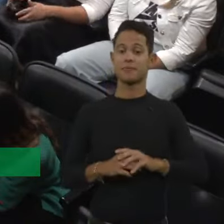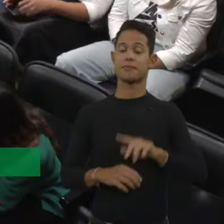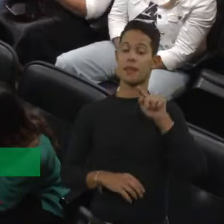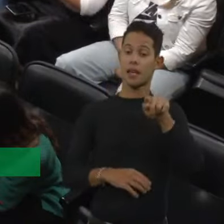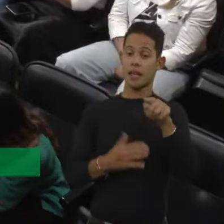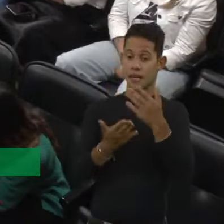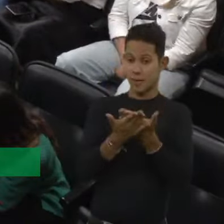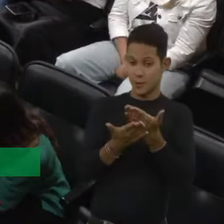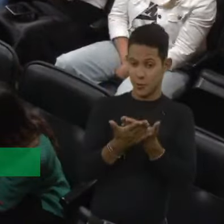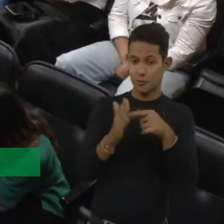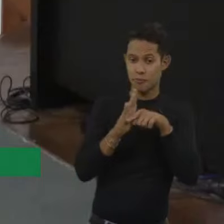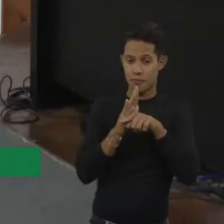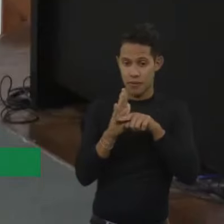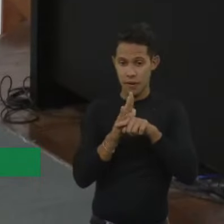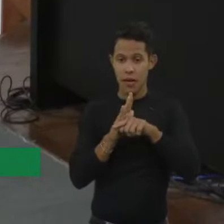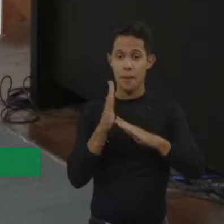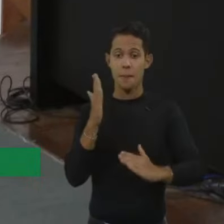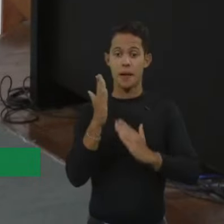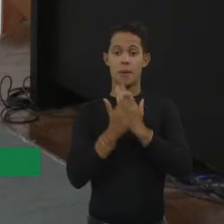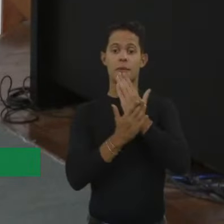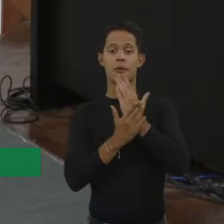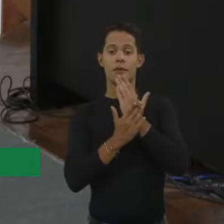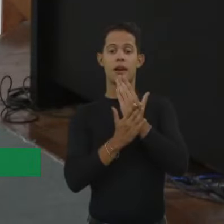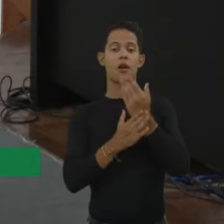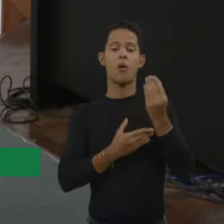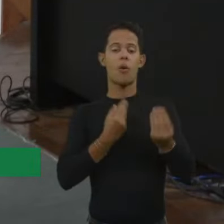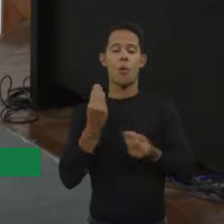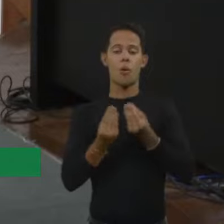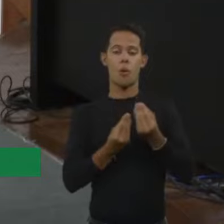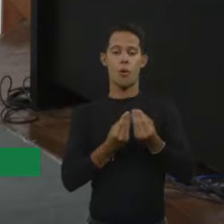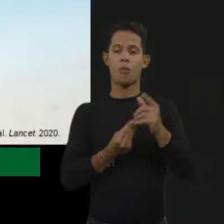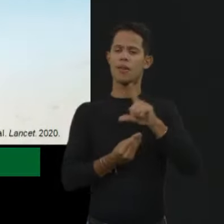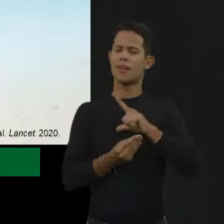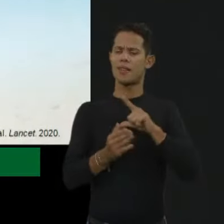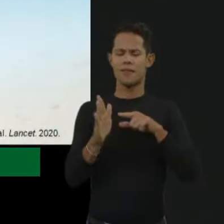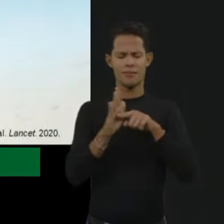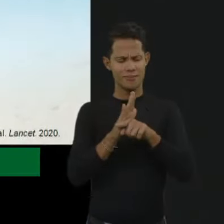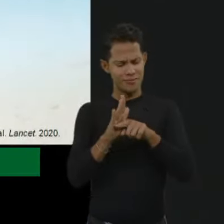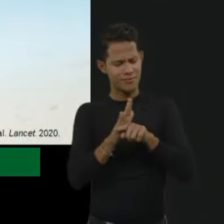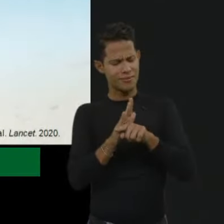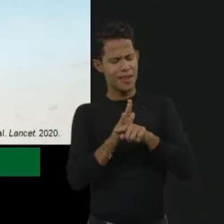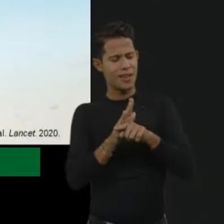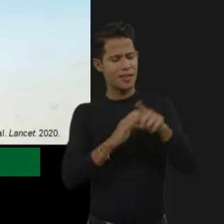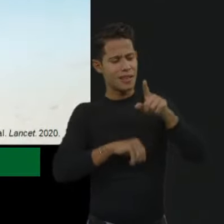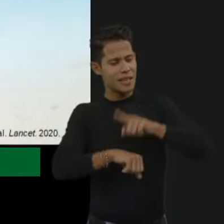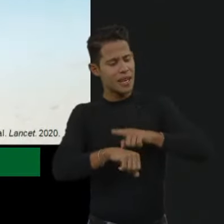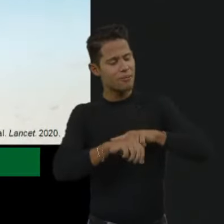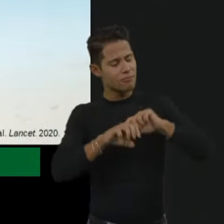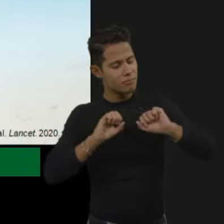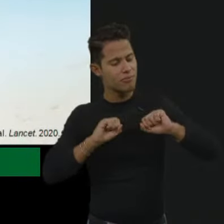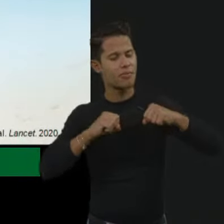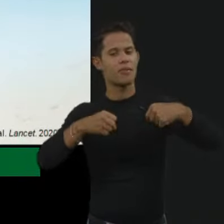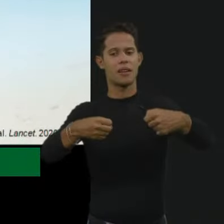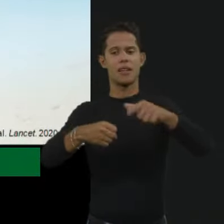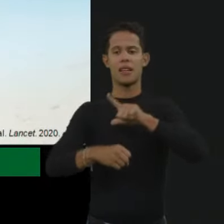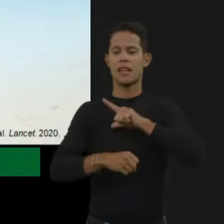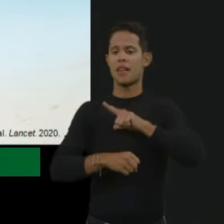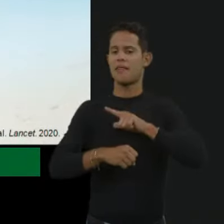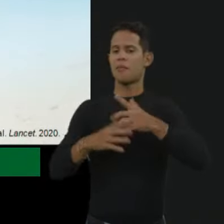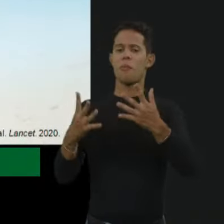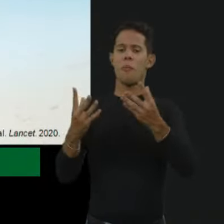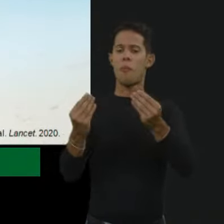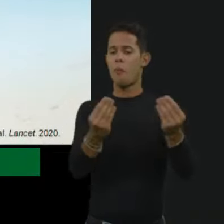ele foi, para ser aprovado, né, ele foi feito um estudo bastante intenso, envolveu um número grande de